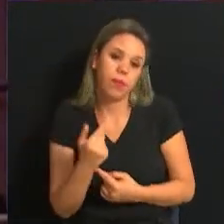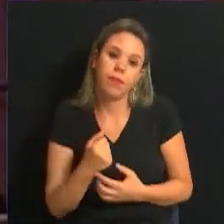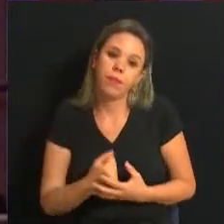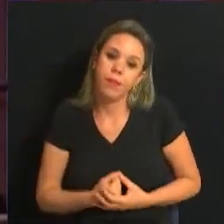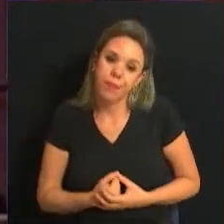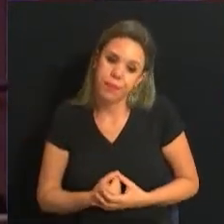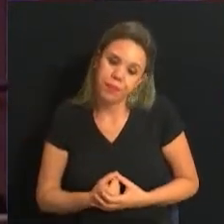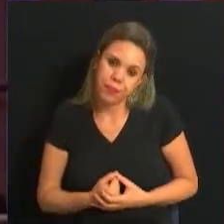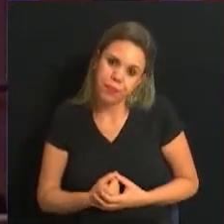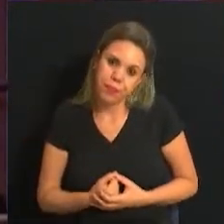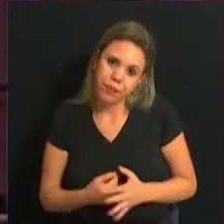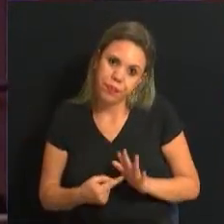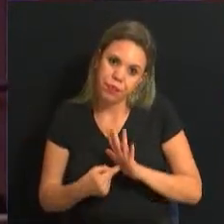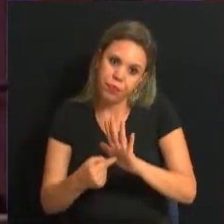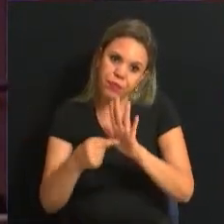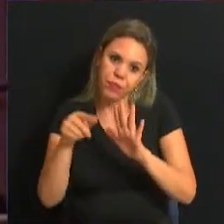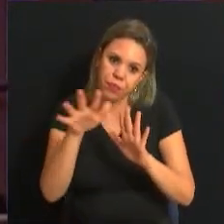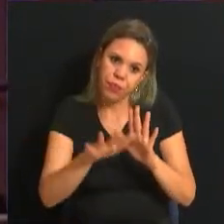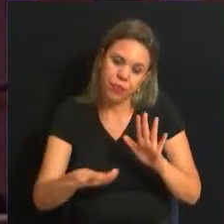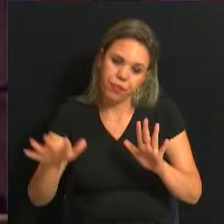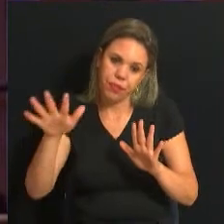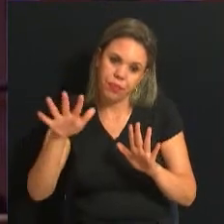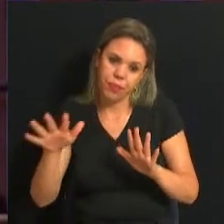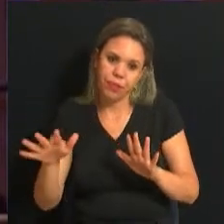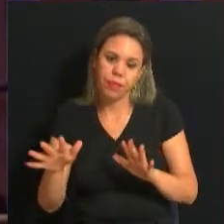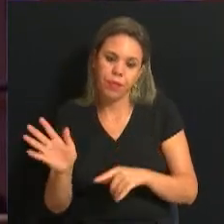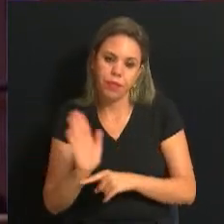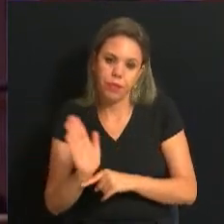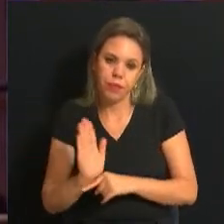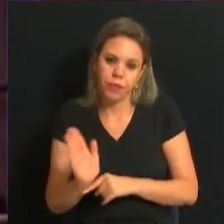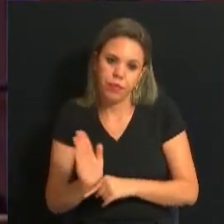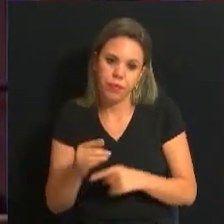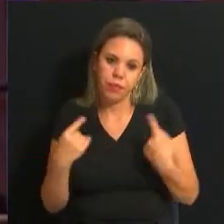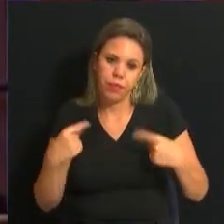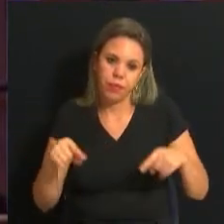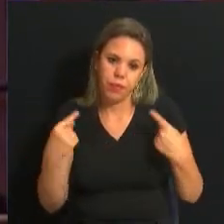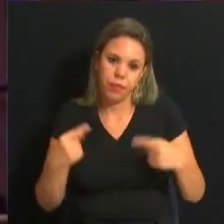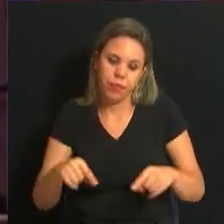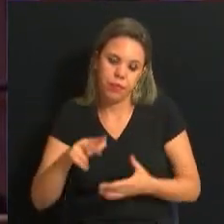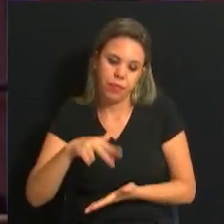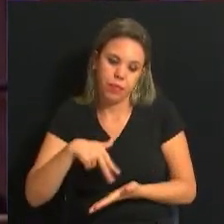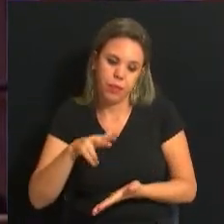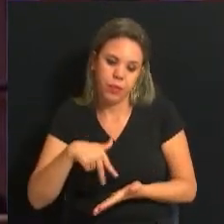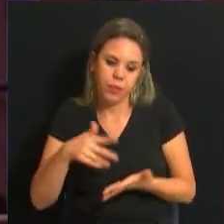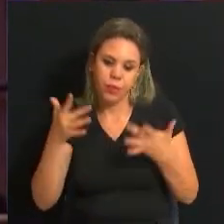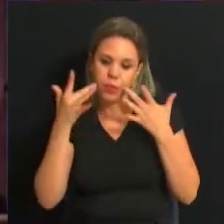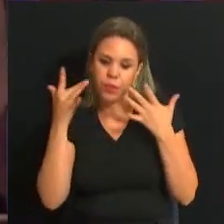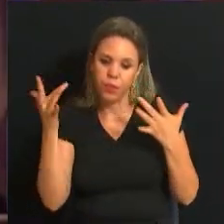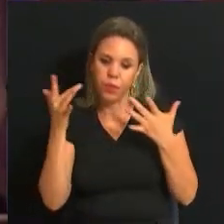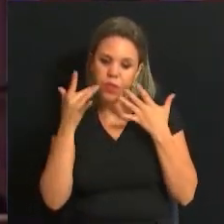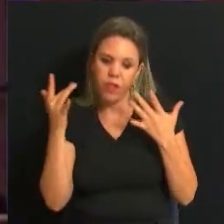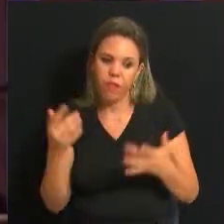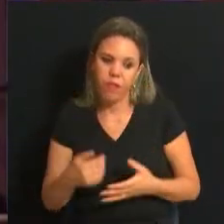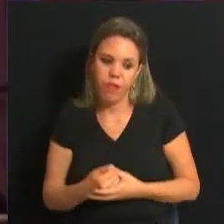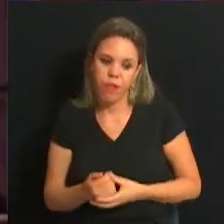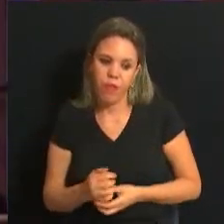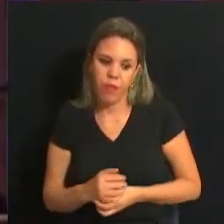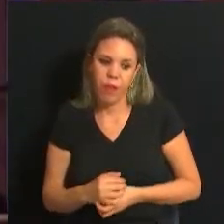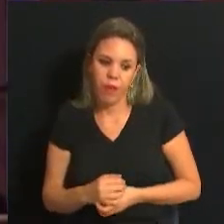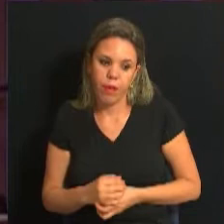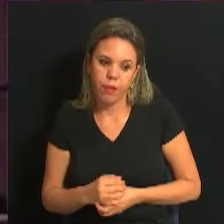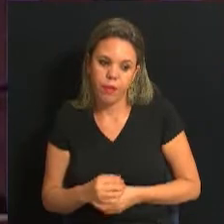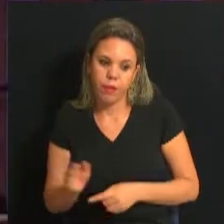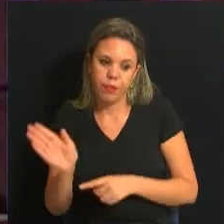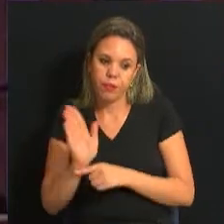com apresentações, com vídeo performances de música, de dança, de teatro, de